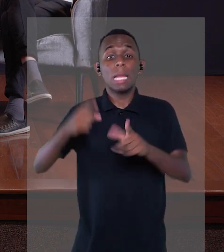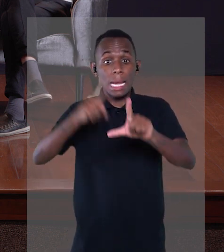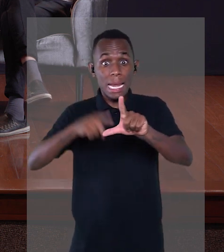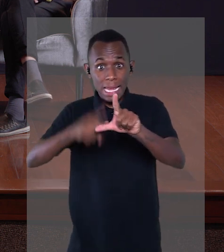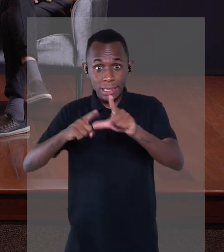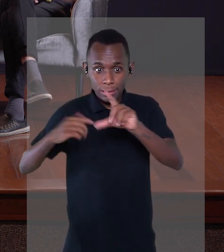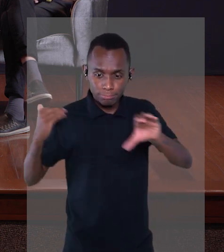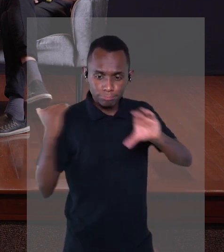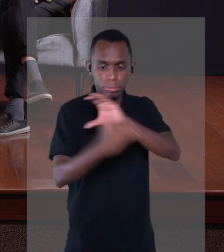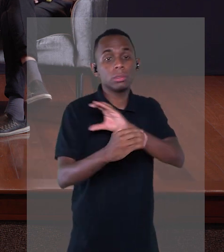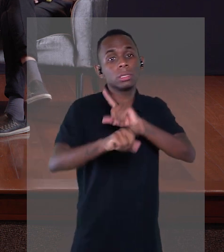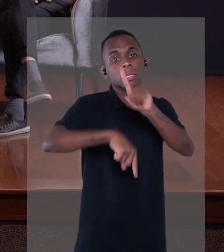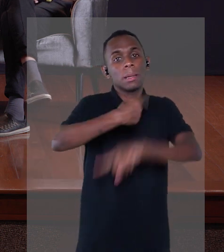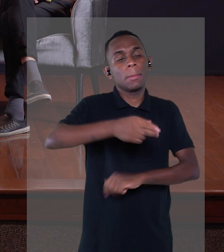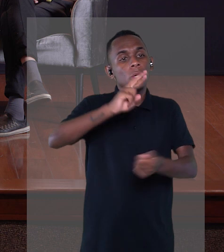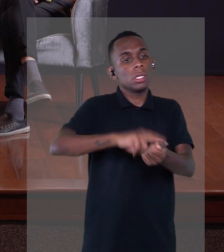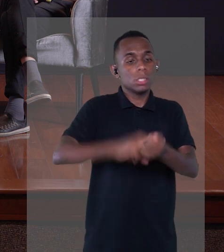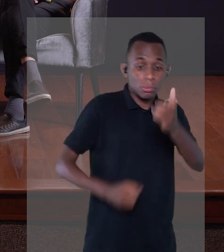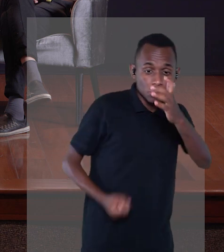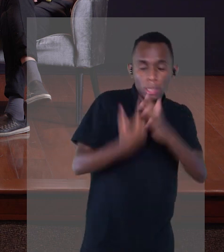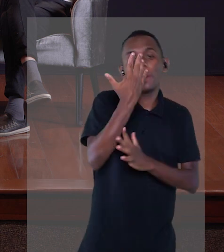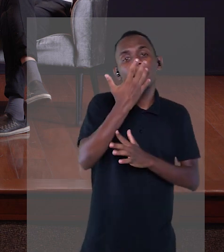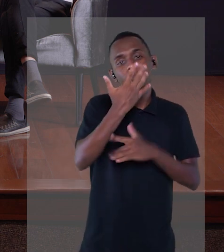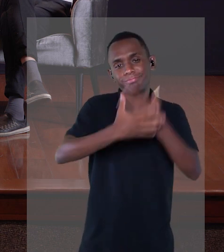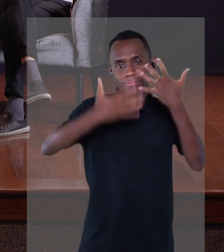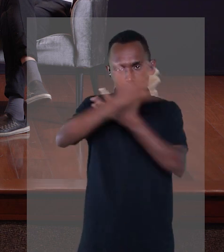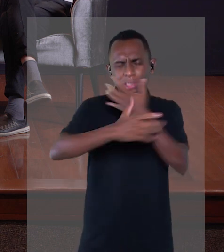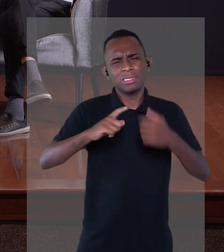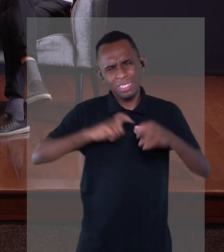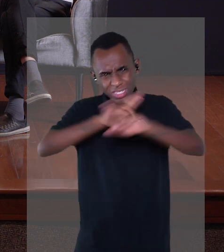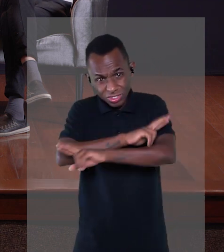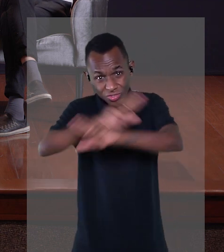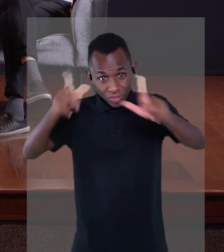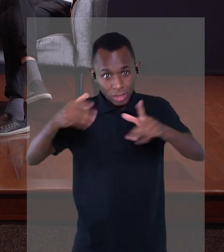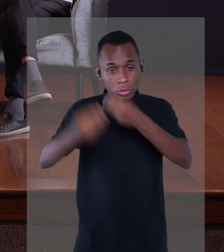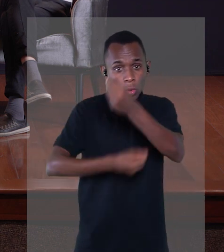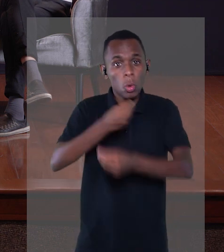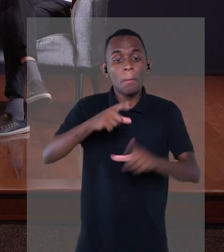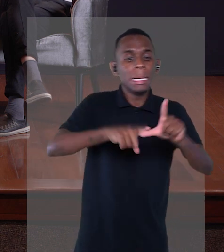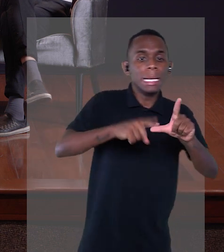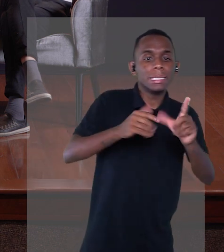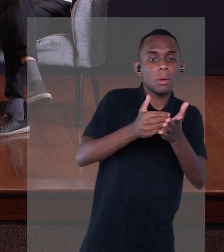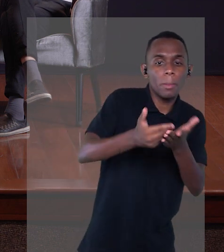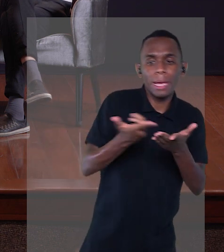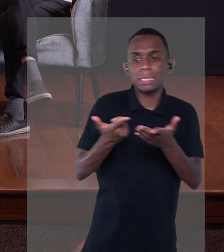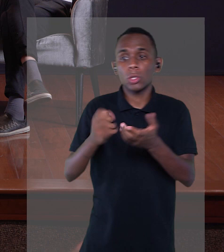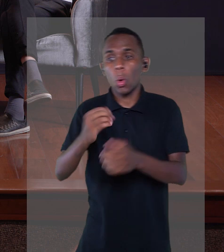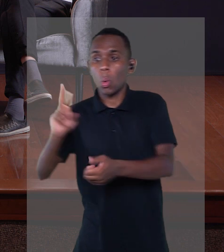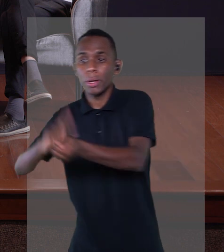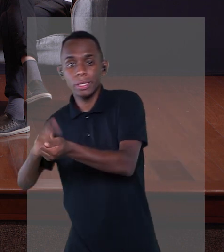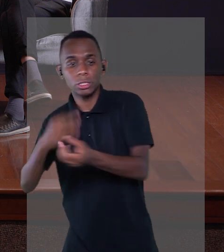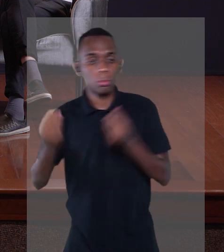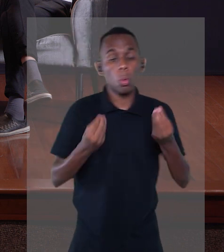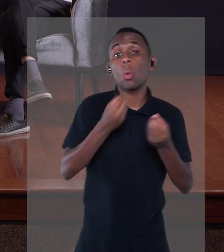a letra e tem essa diferença Olha, assim, de chegar a letra primeiro. a maioria das